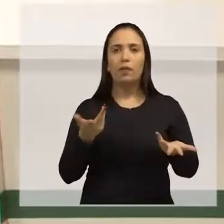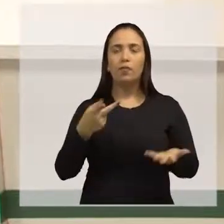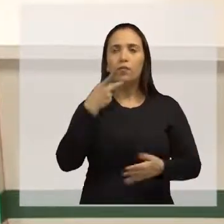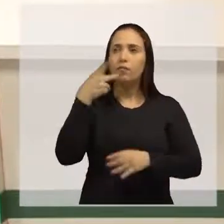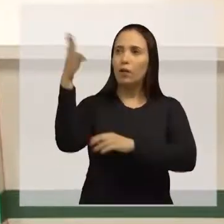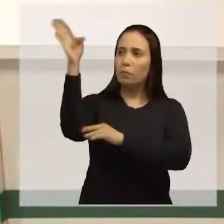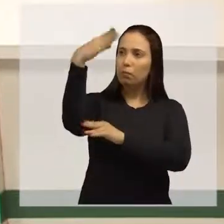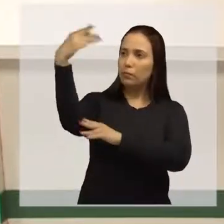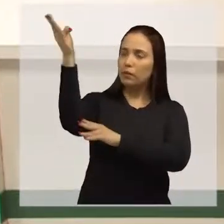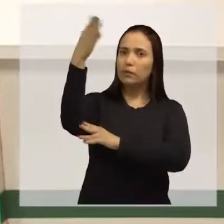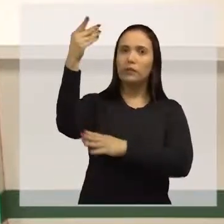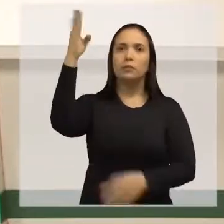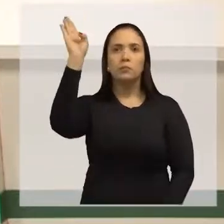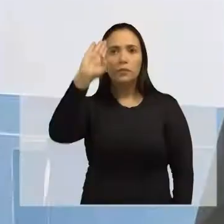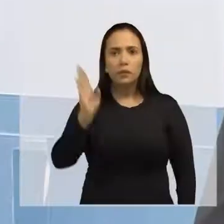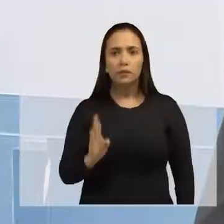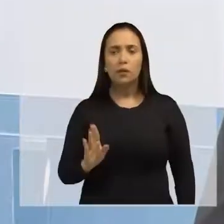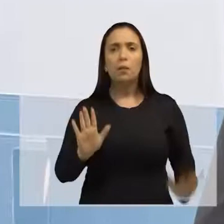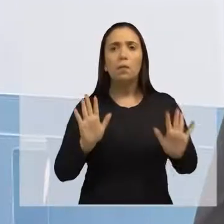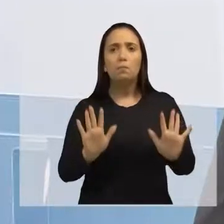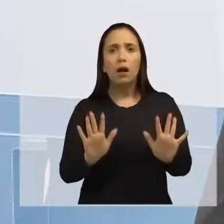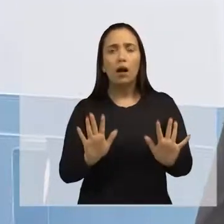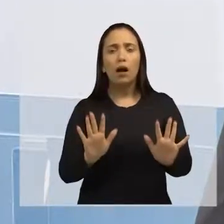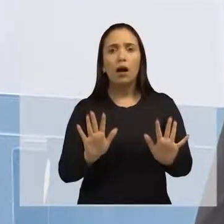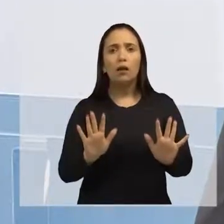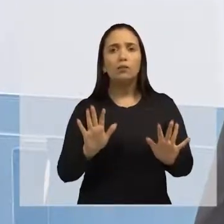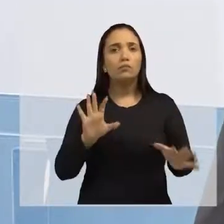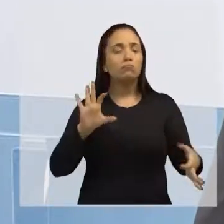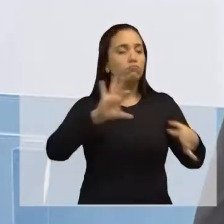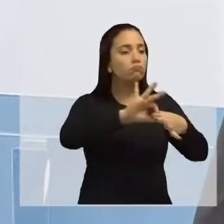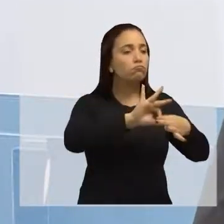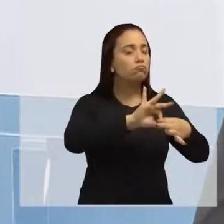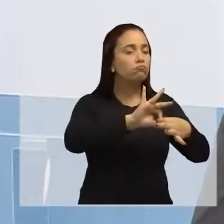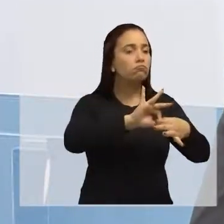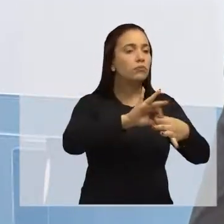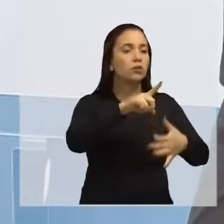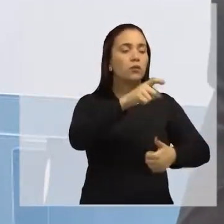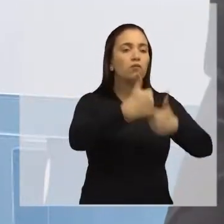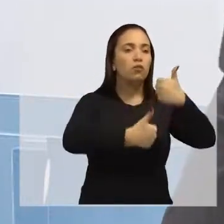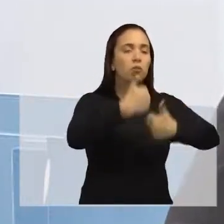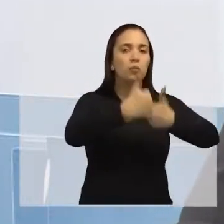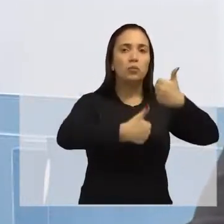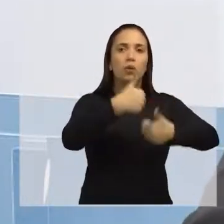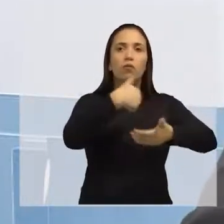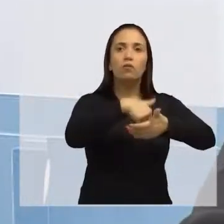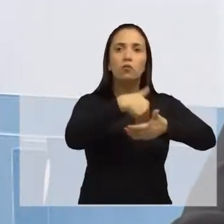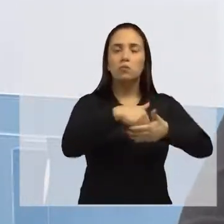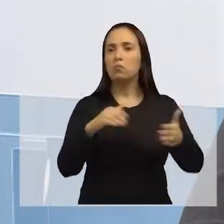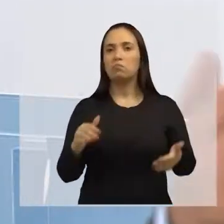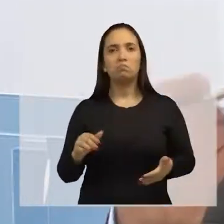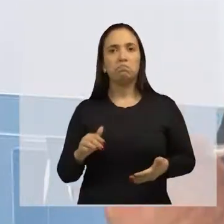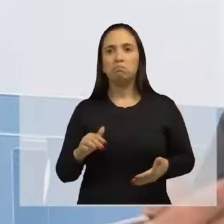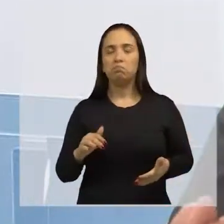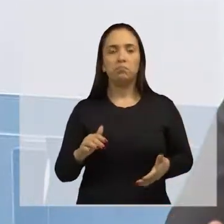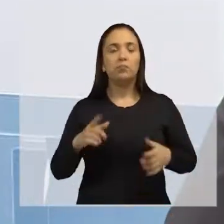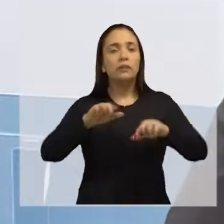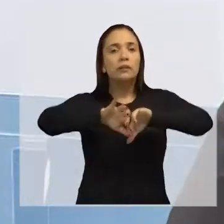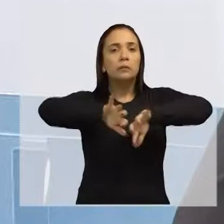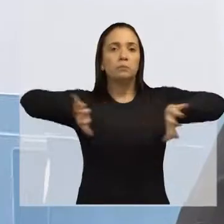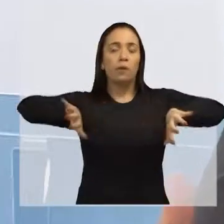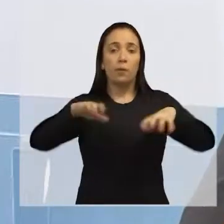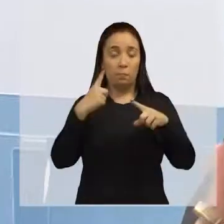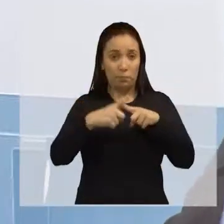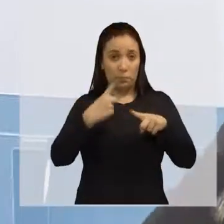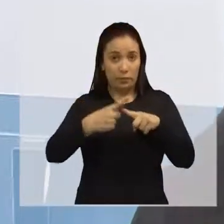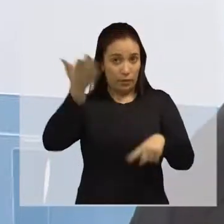bandeira nacional e não estão mais associando com o futebol. Não, houve uma separação. Você está entendendo? Você está entendendo? Por que eu estou dizendo isso? Porque eu vivi um tempo, e